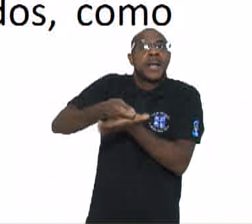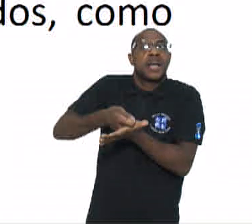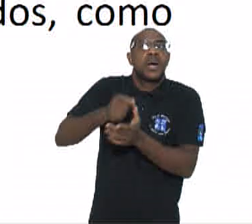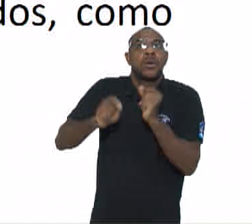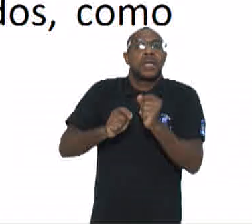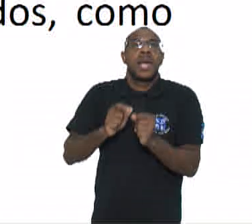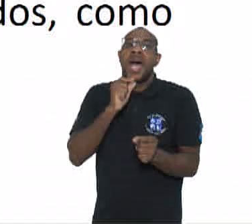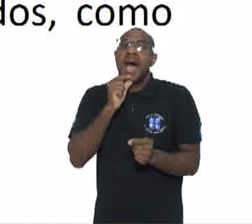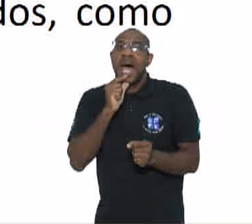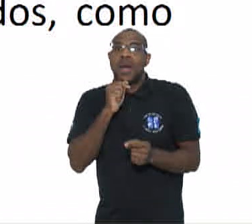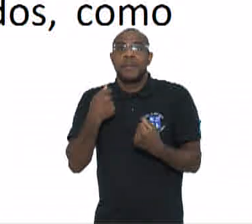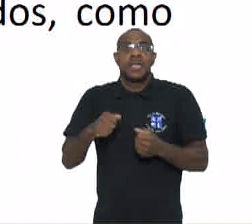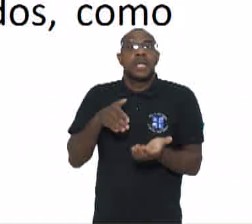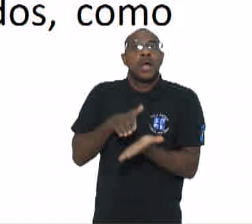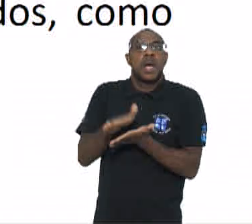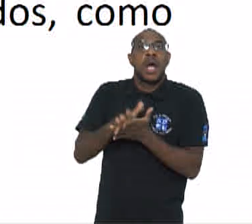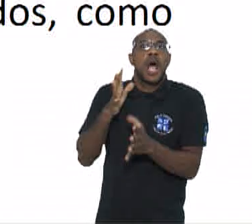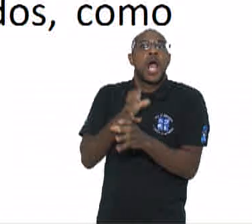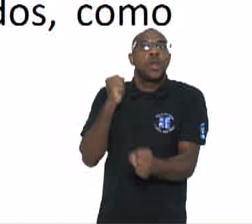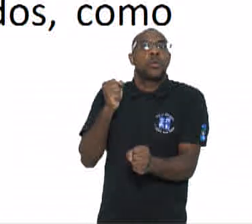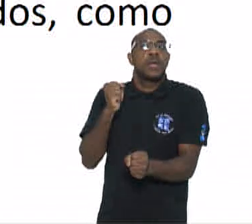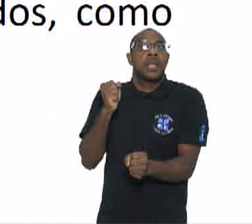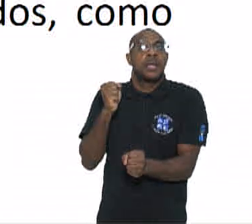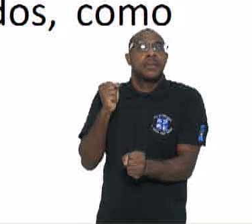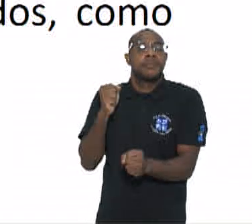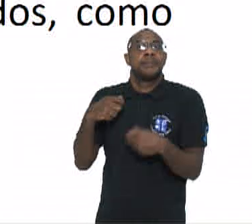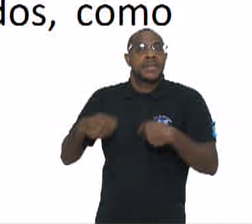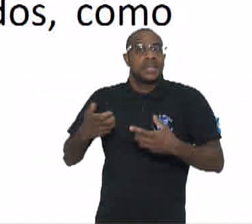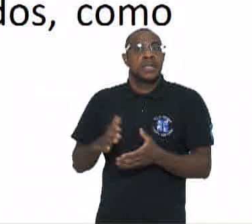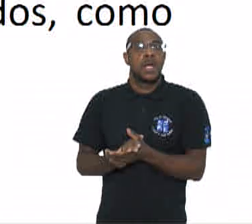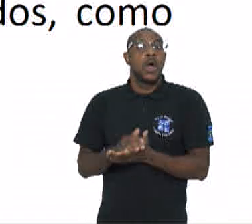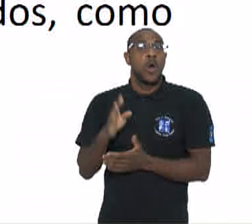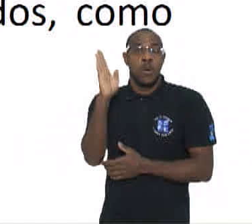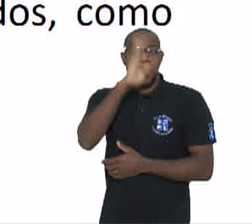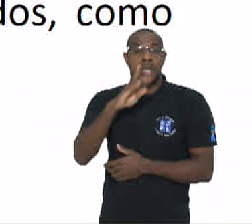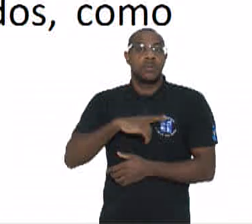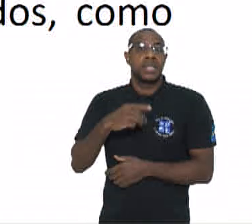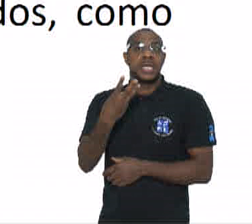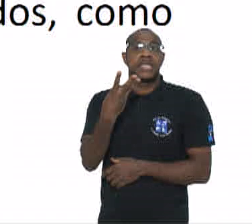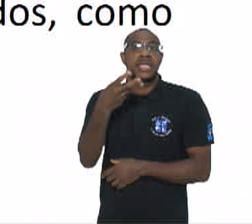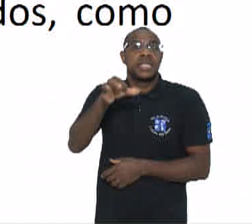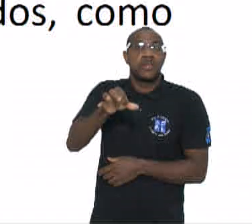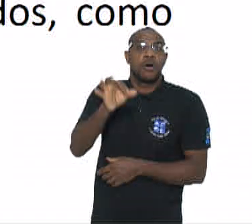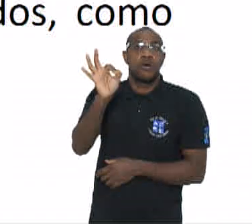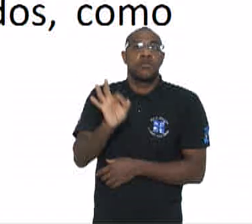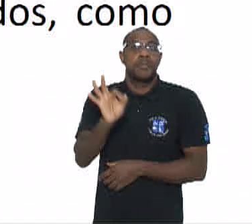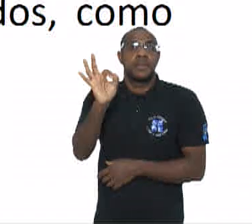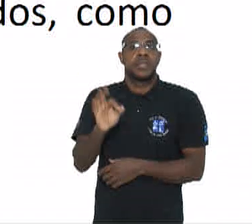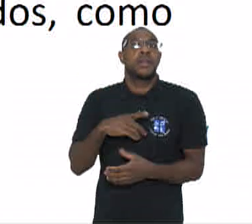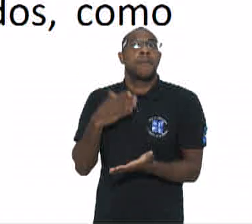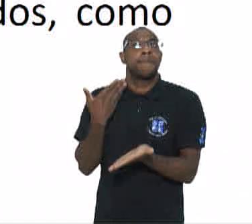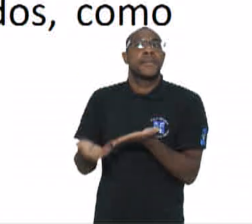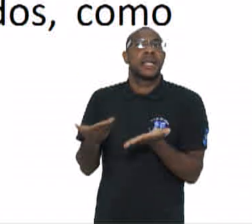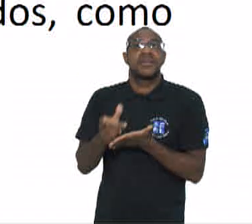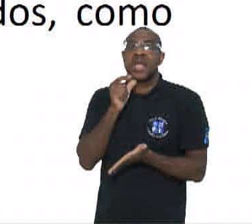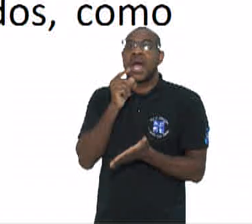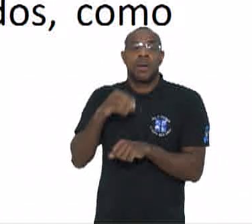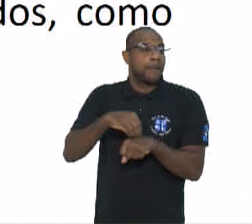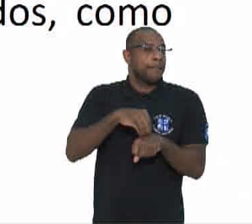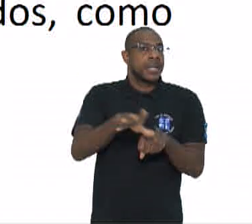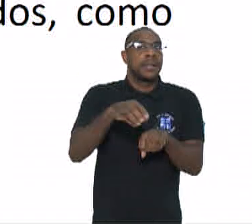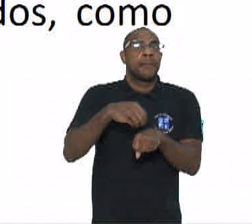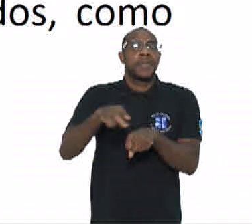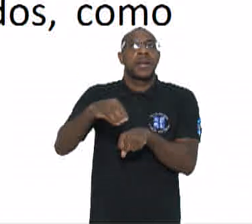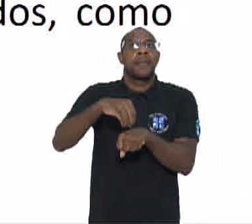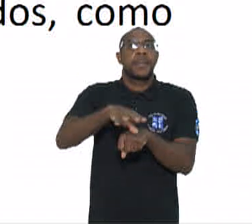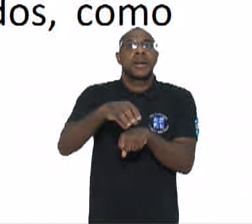e reinvestir. O Brasil tem cerca de 39% de perdas de água na sua distribuição, o que resulta